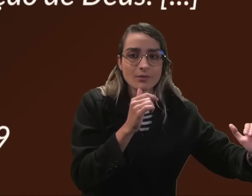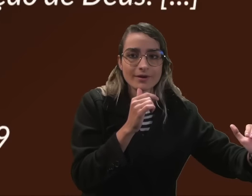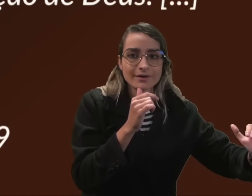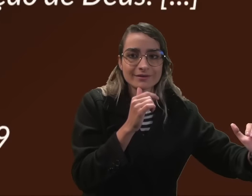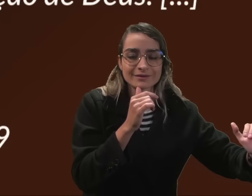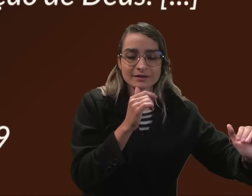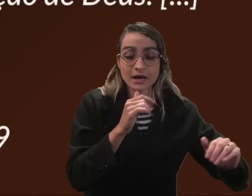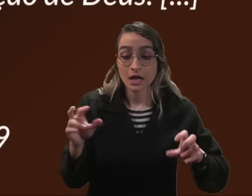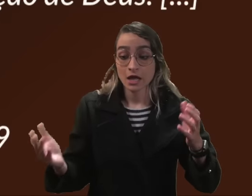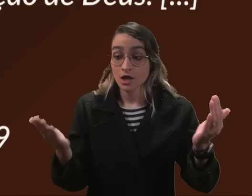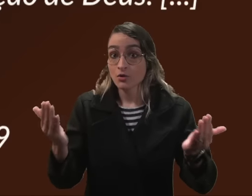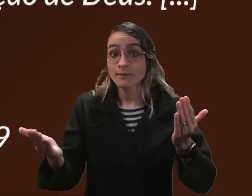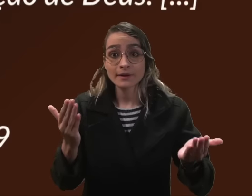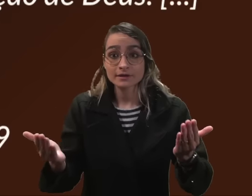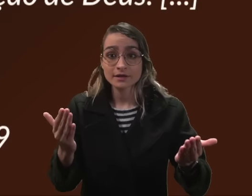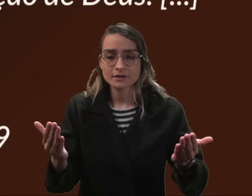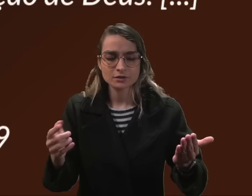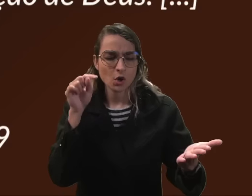anterior